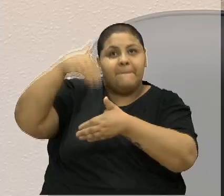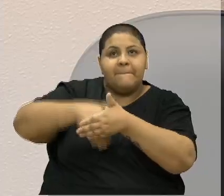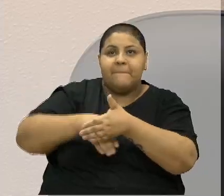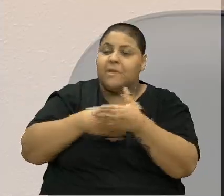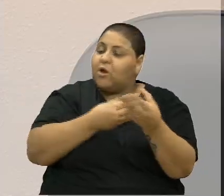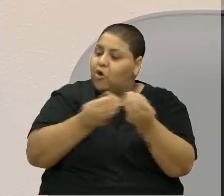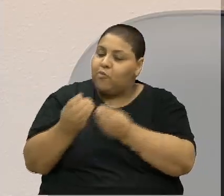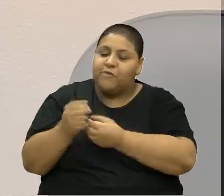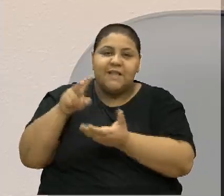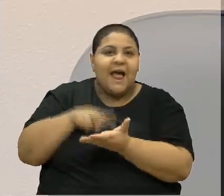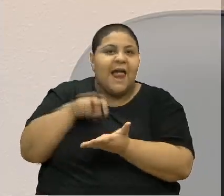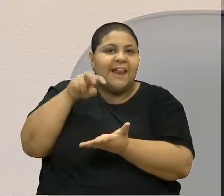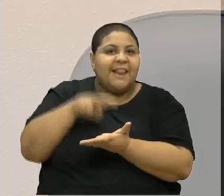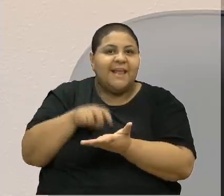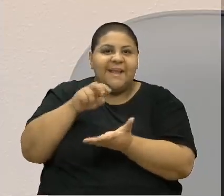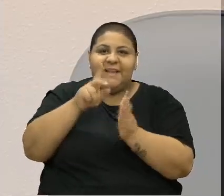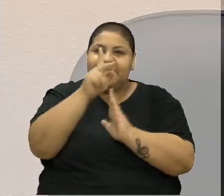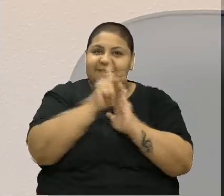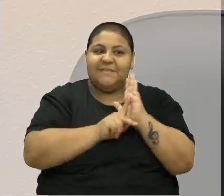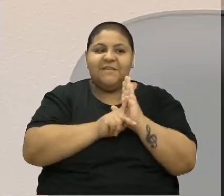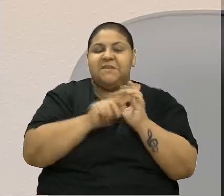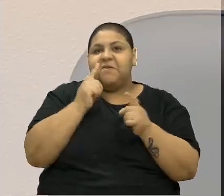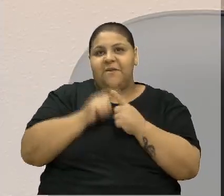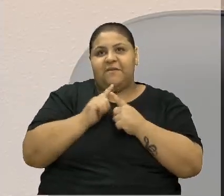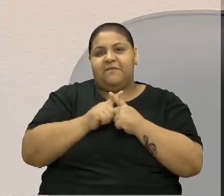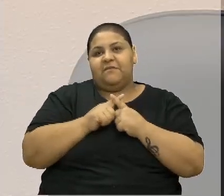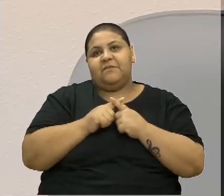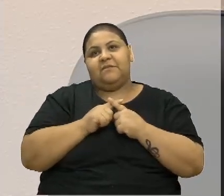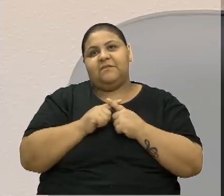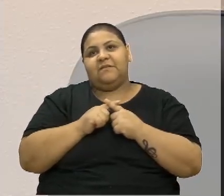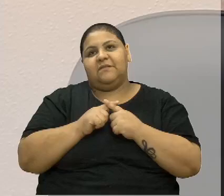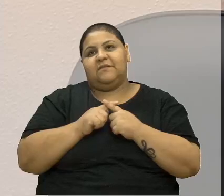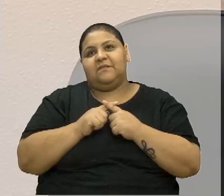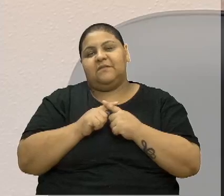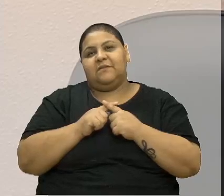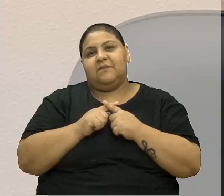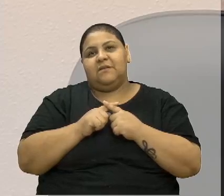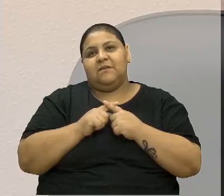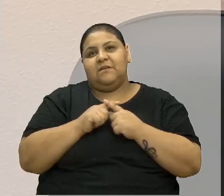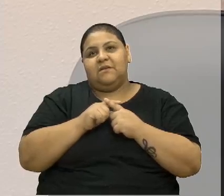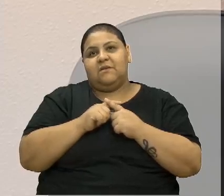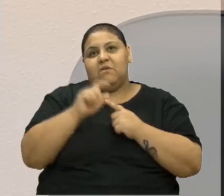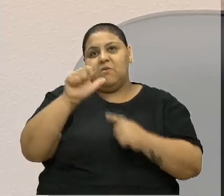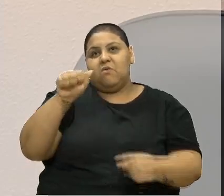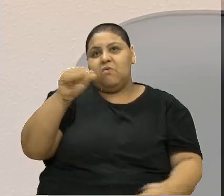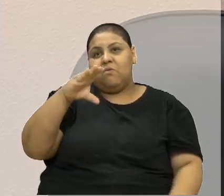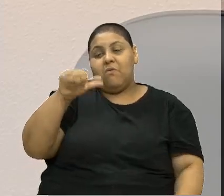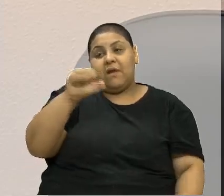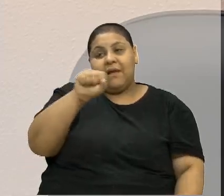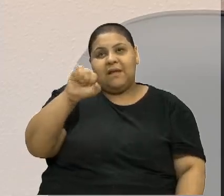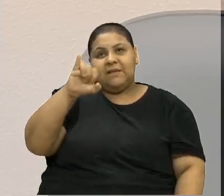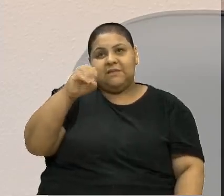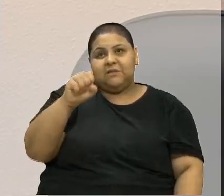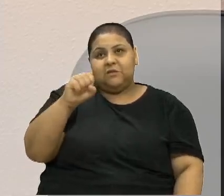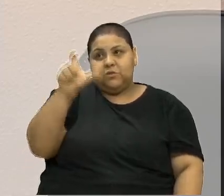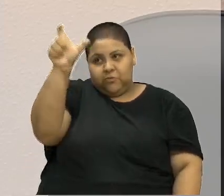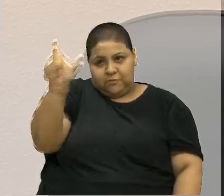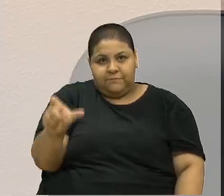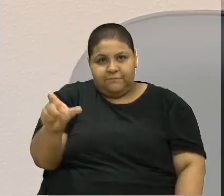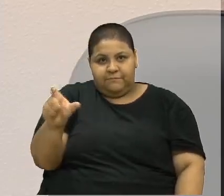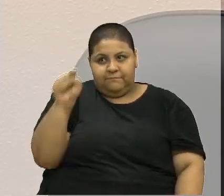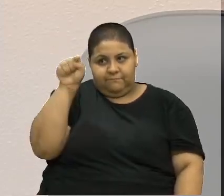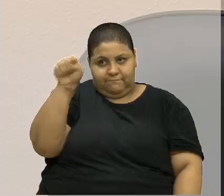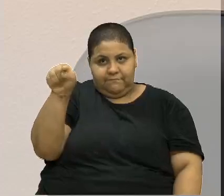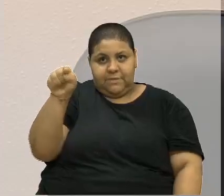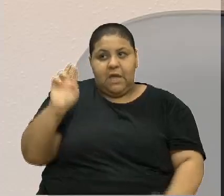muita alegria nesse projeto, porque o Acácio, para mim, é uma referência, assim, é uma representação quando a